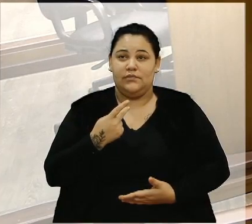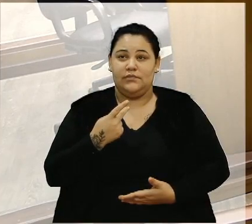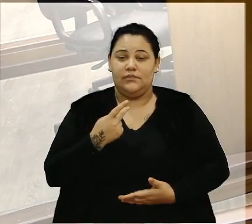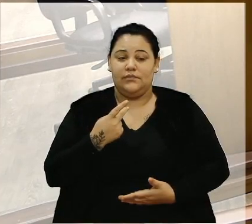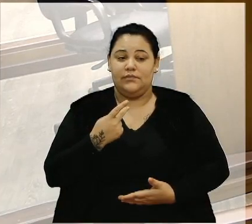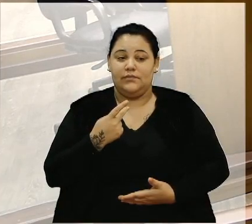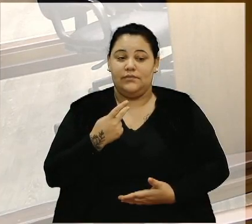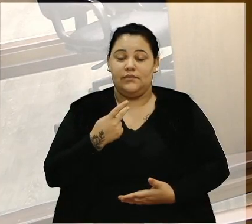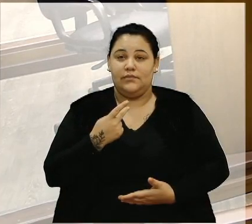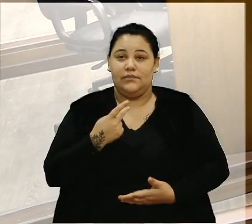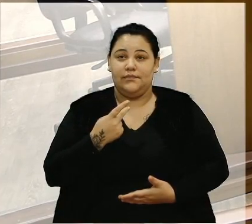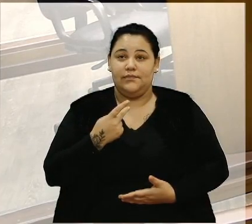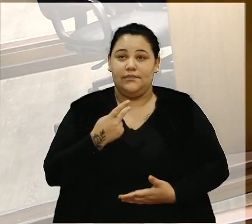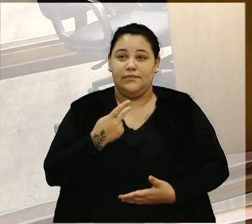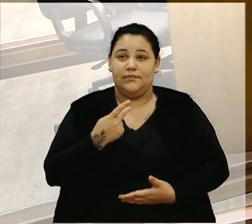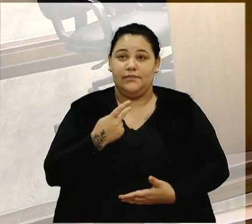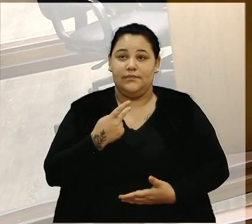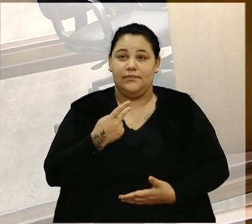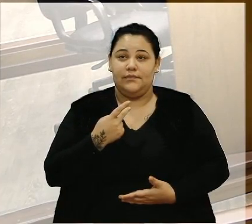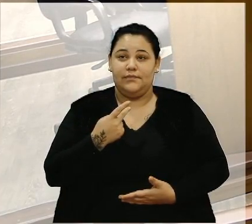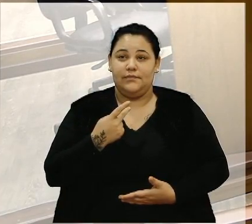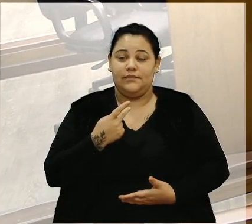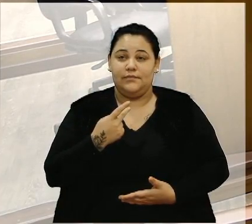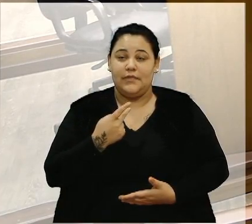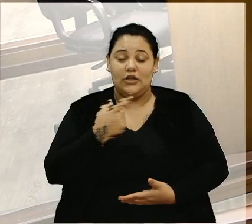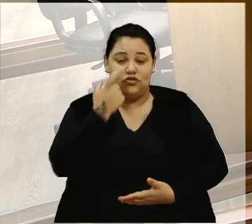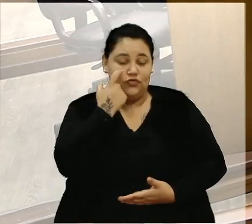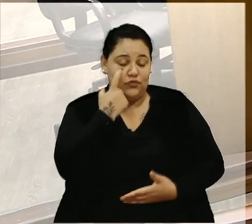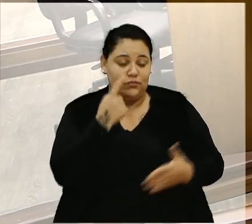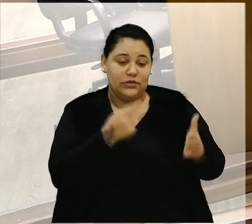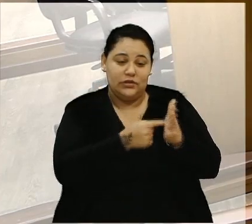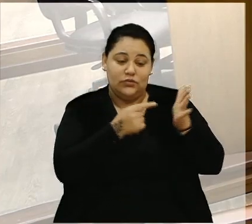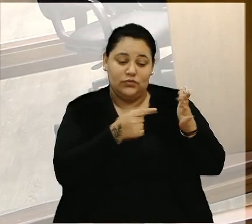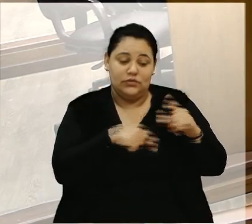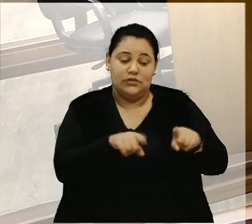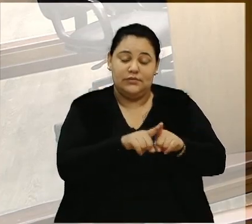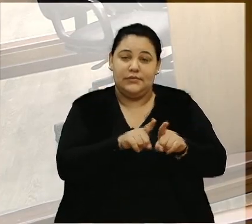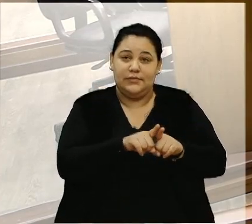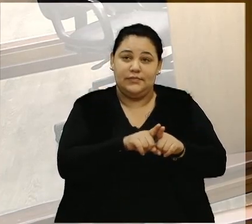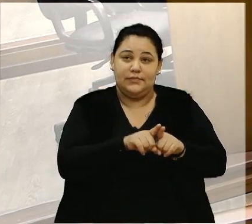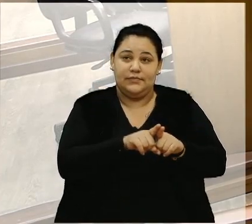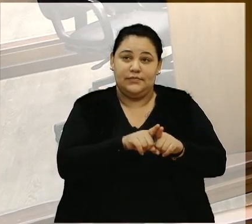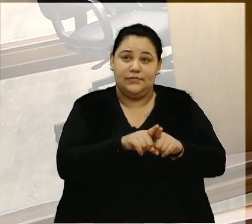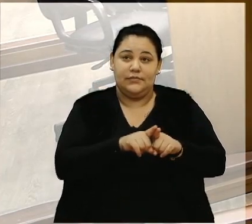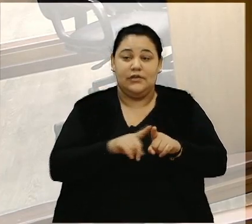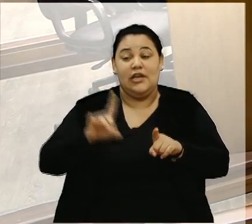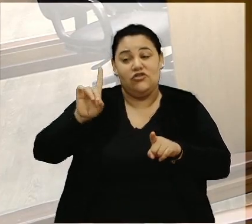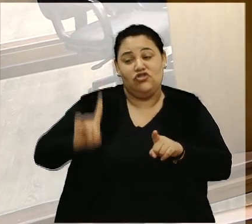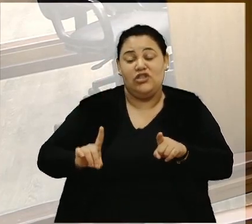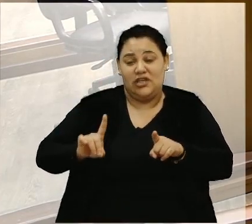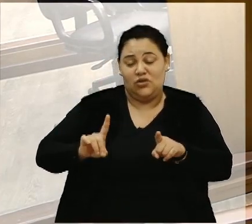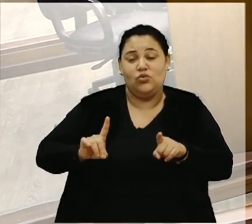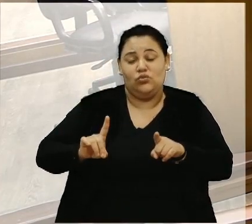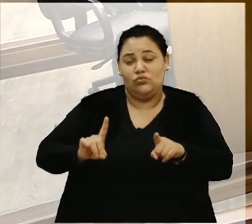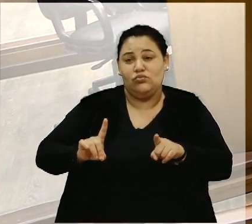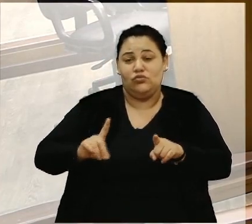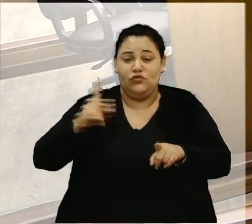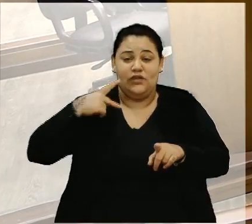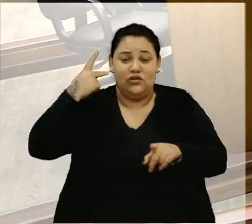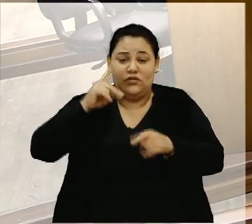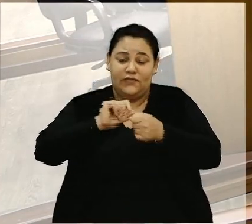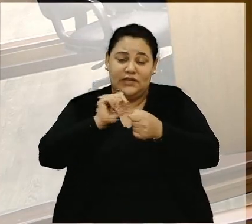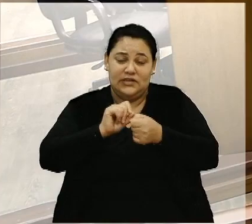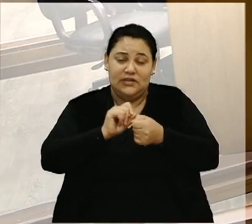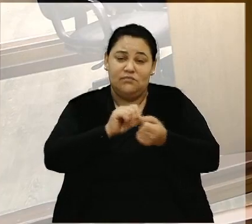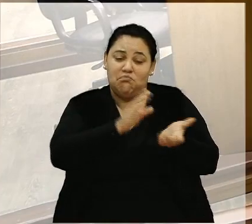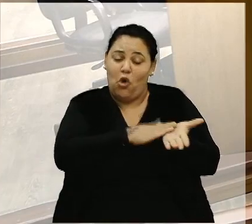seguinte, a gente viu aqui uma denúncia e é prerrogativa do vereador fazer fiscalizações em toda a